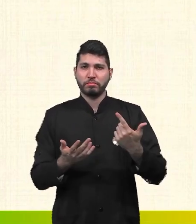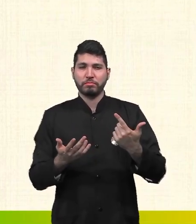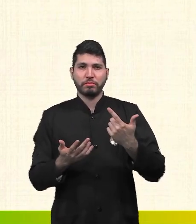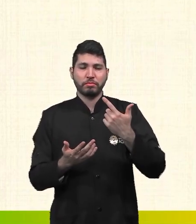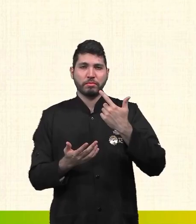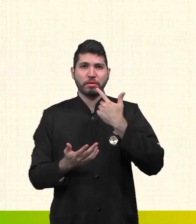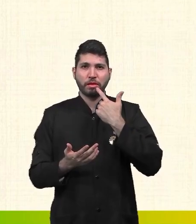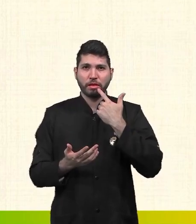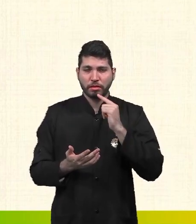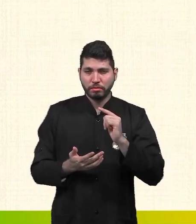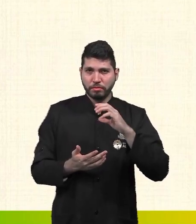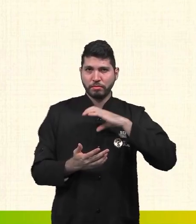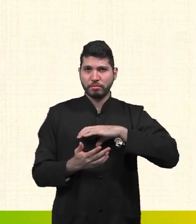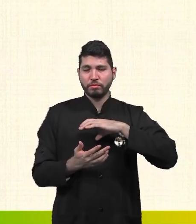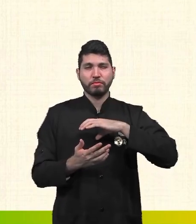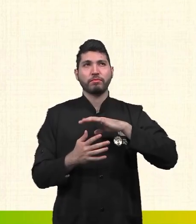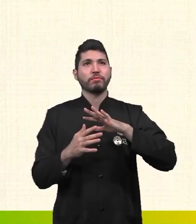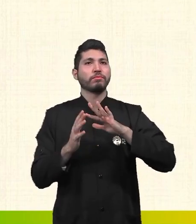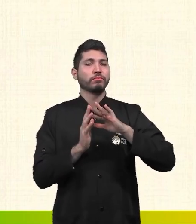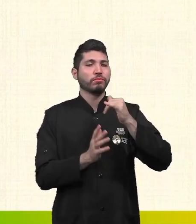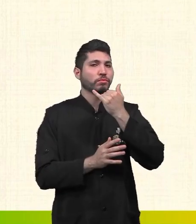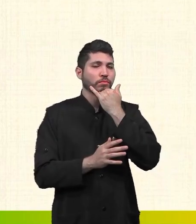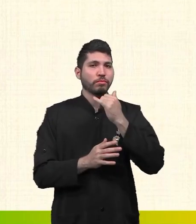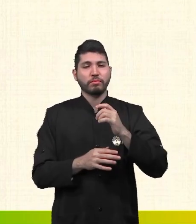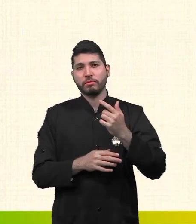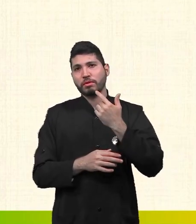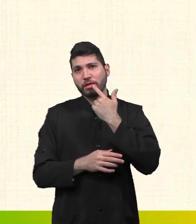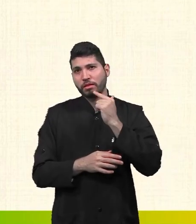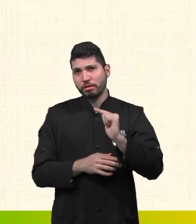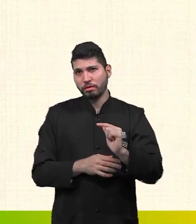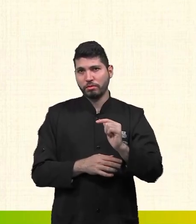pessoas do discurso, tudo bem?